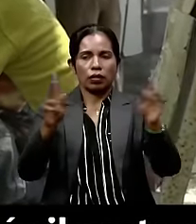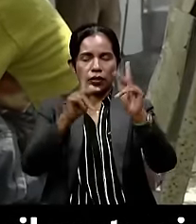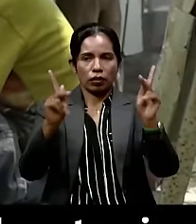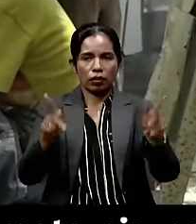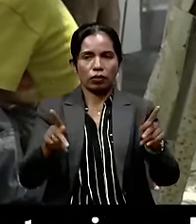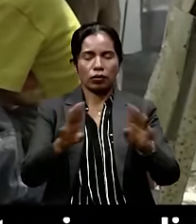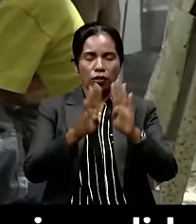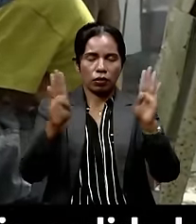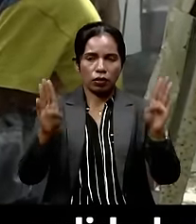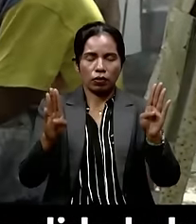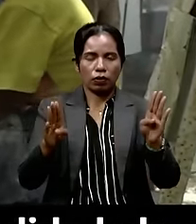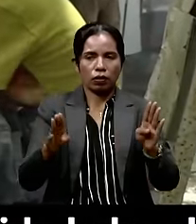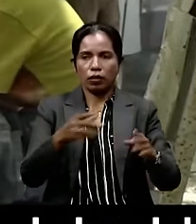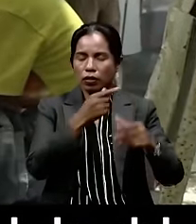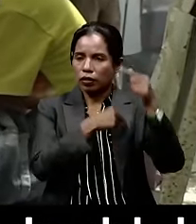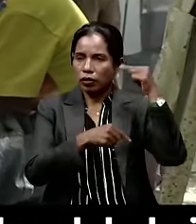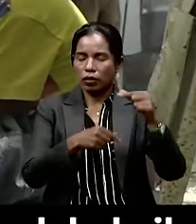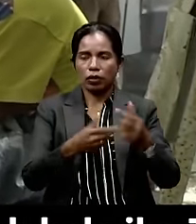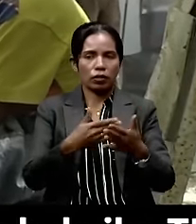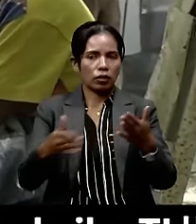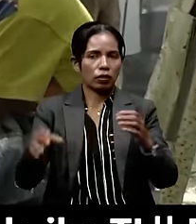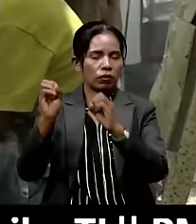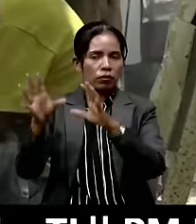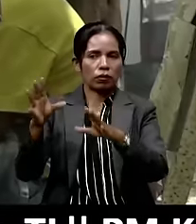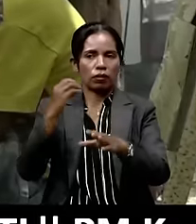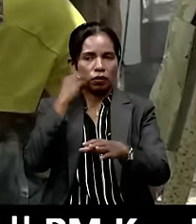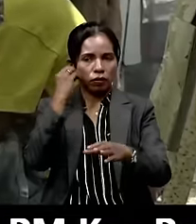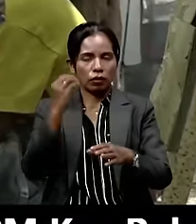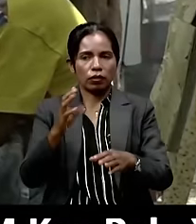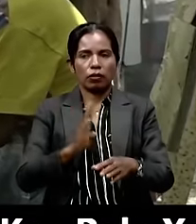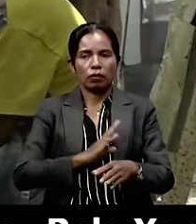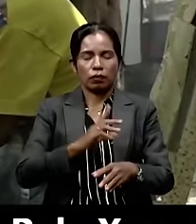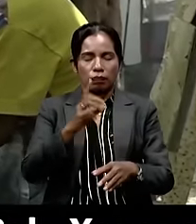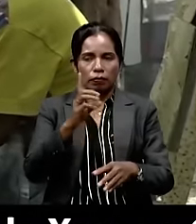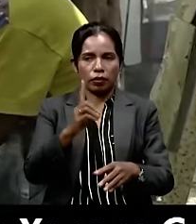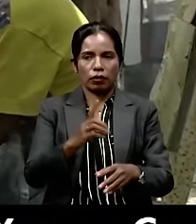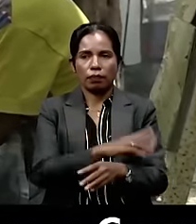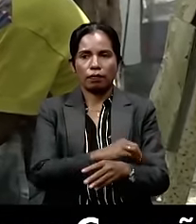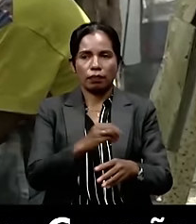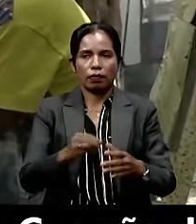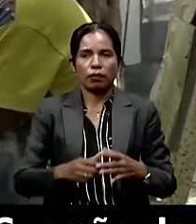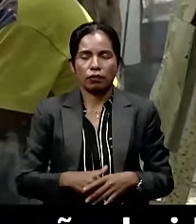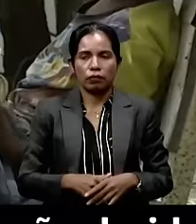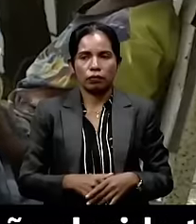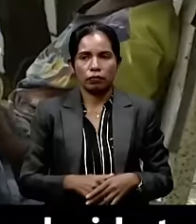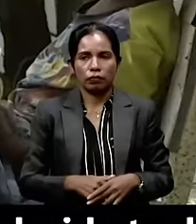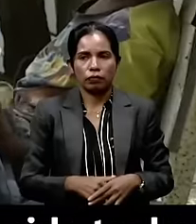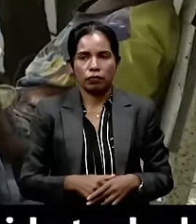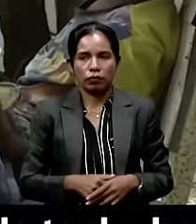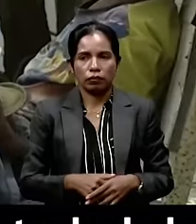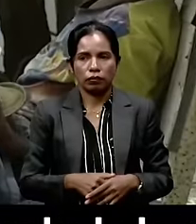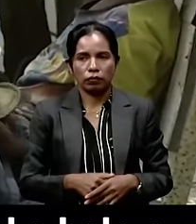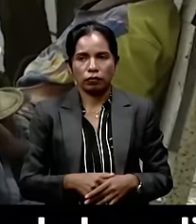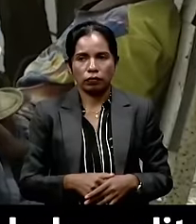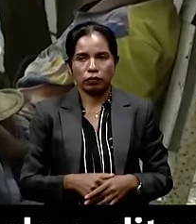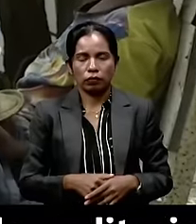salon sasang ba suerun rangan de tia uma bidau santana rates bidau santana nia